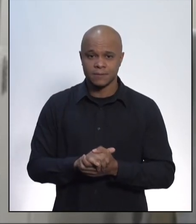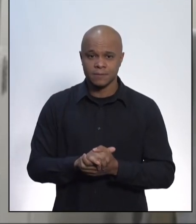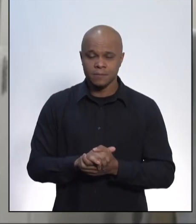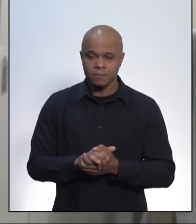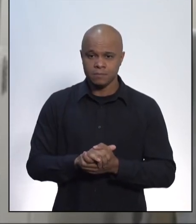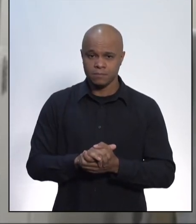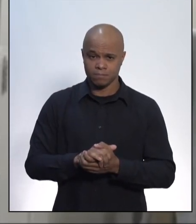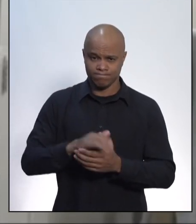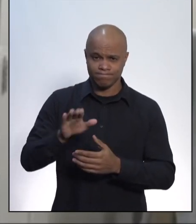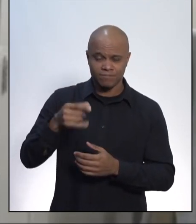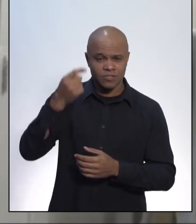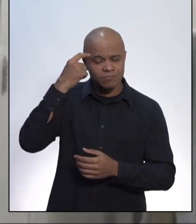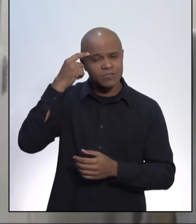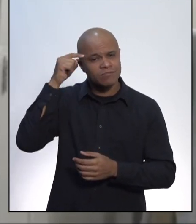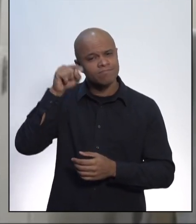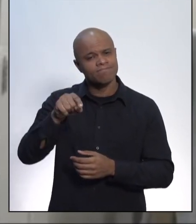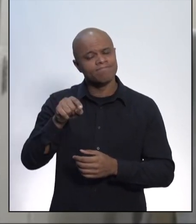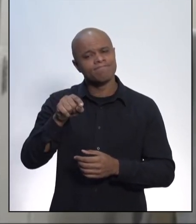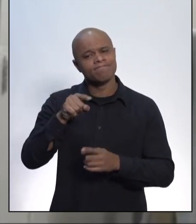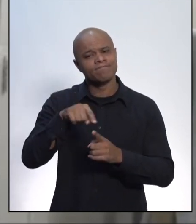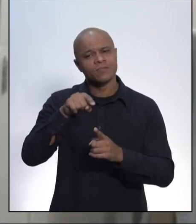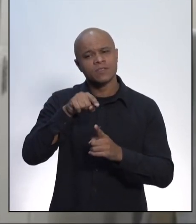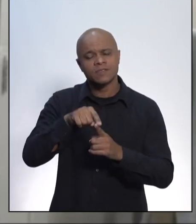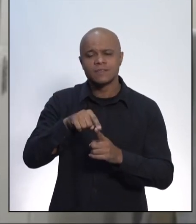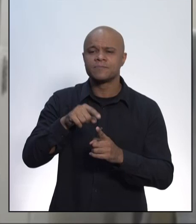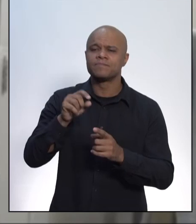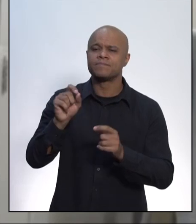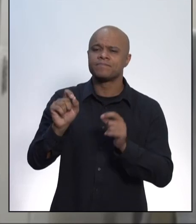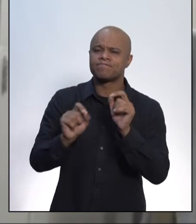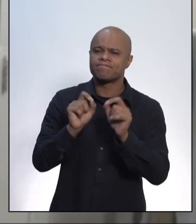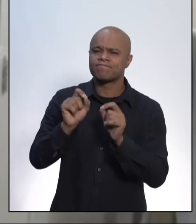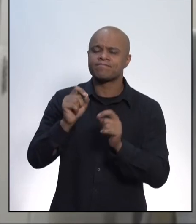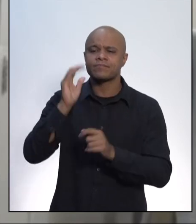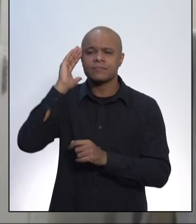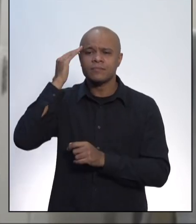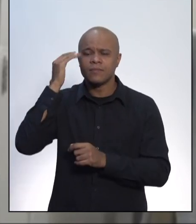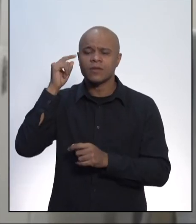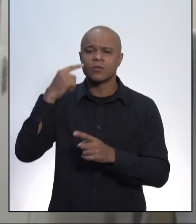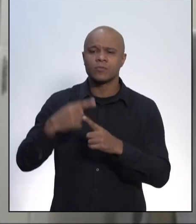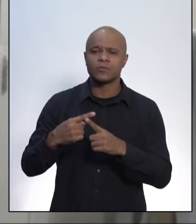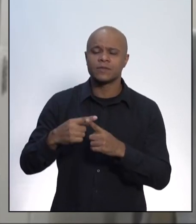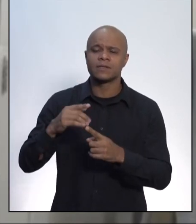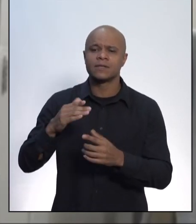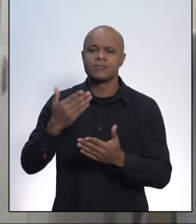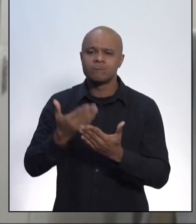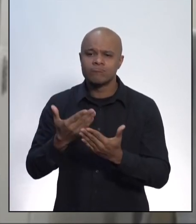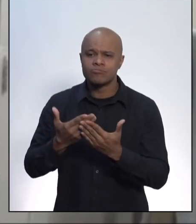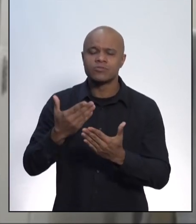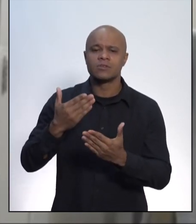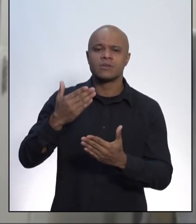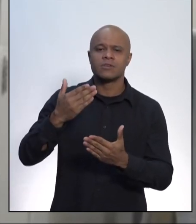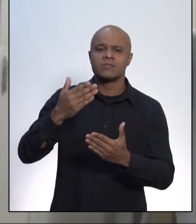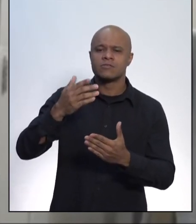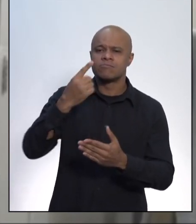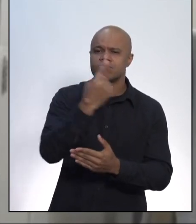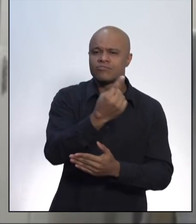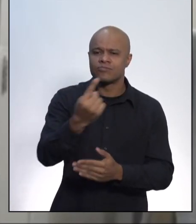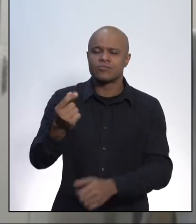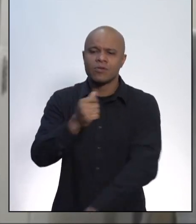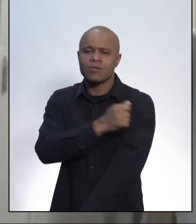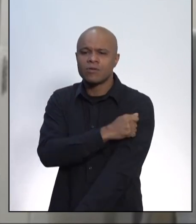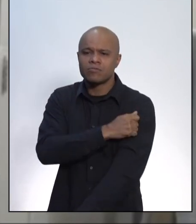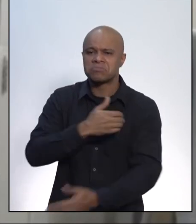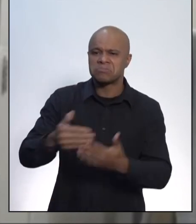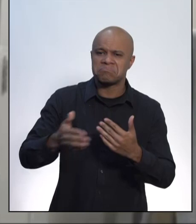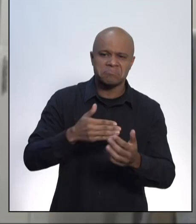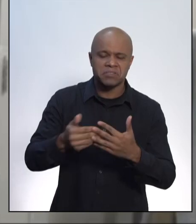Quando a gente pensou nesse propósito, o que foi que a gente entendeu que o sonho do estudante, o sonho do aluno, independente do que